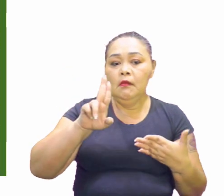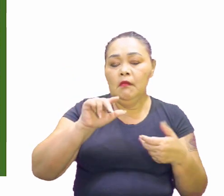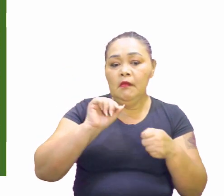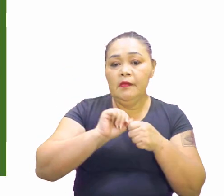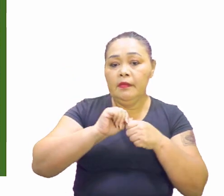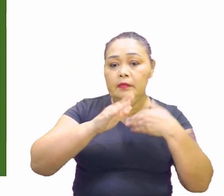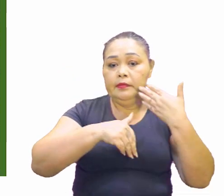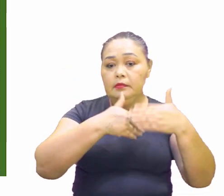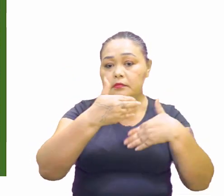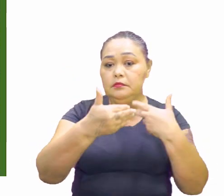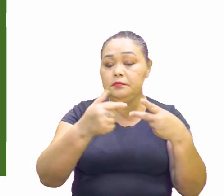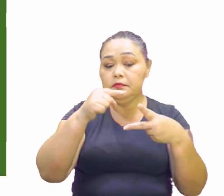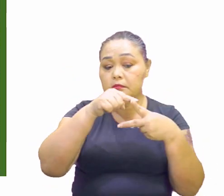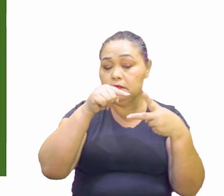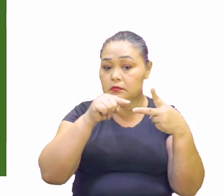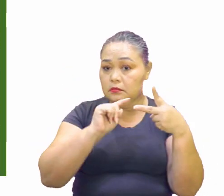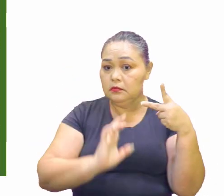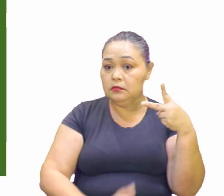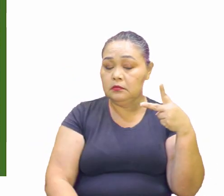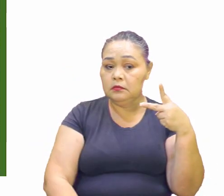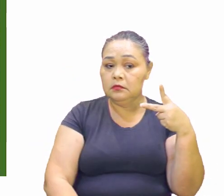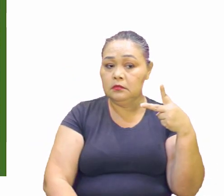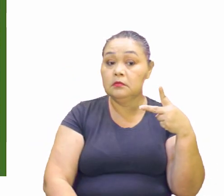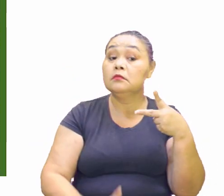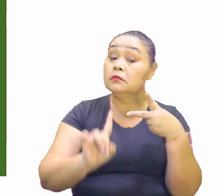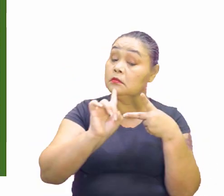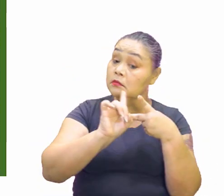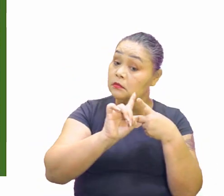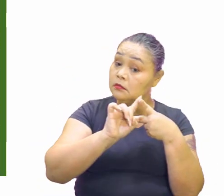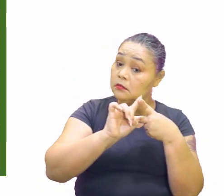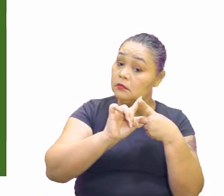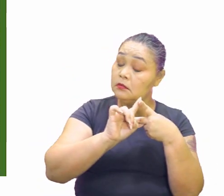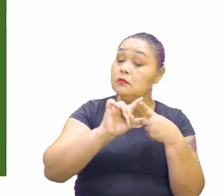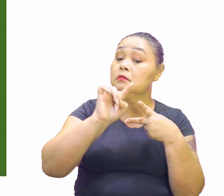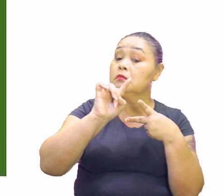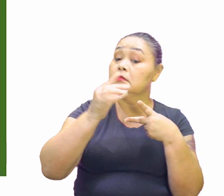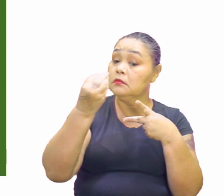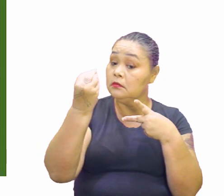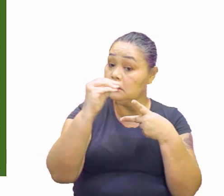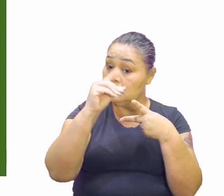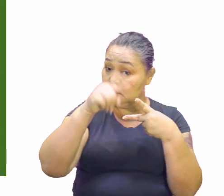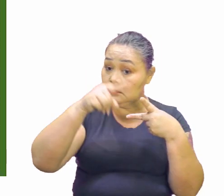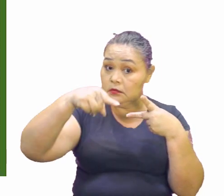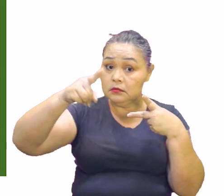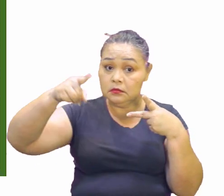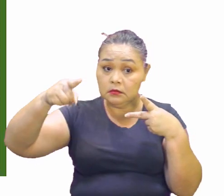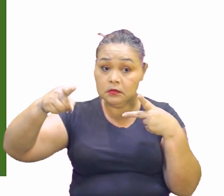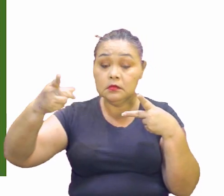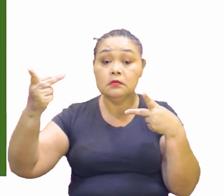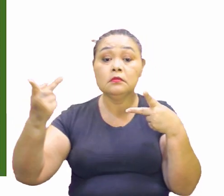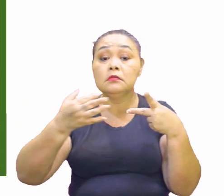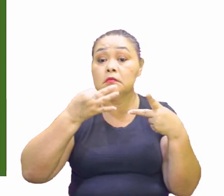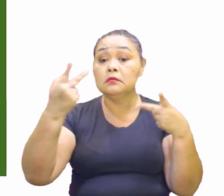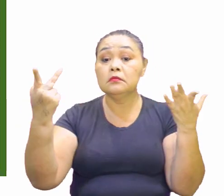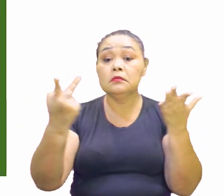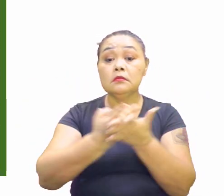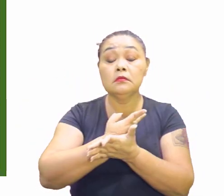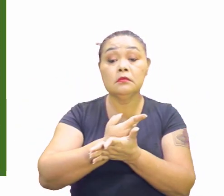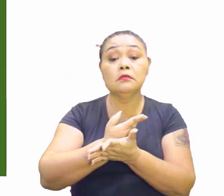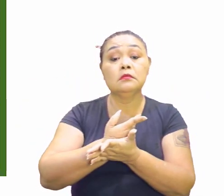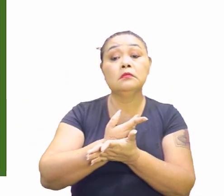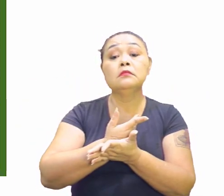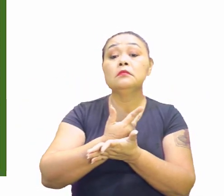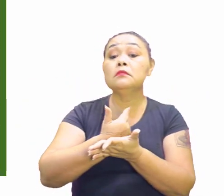pode ser desenvolvido de duas formas. Através dos dados estatísticos e relatos de acontecimentos